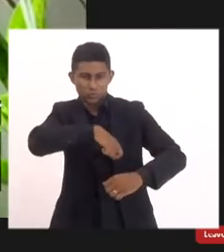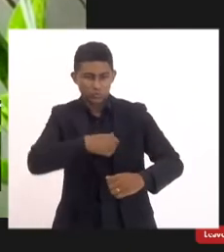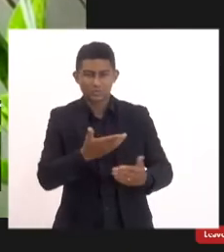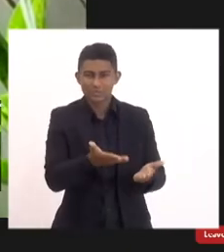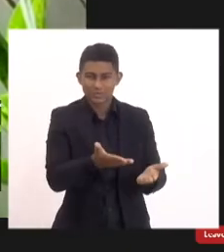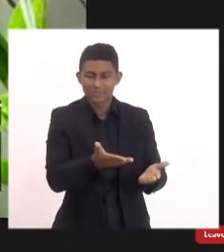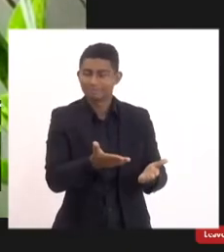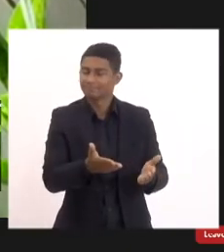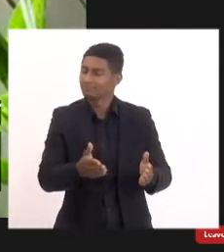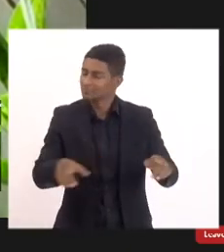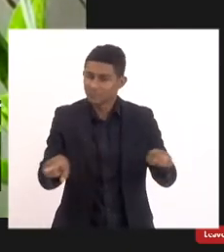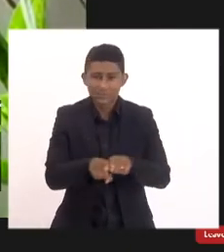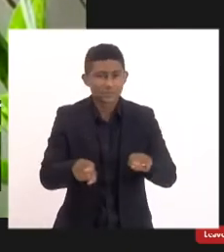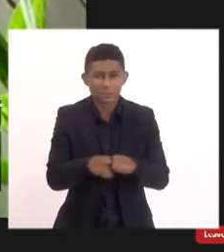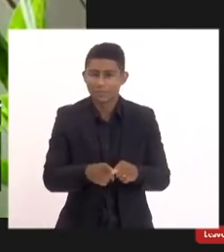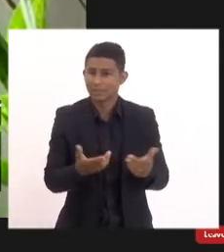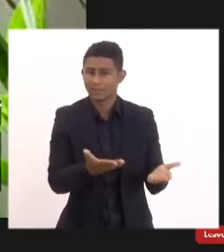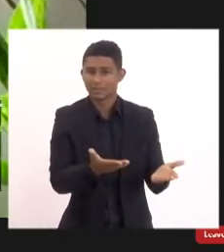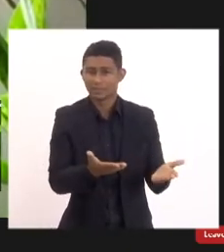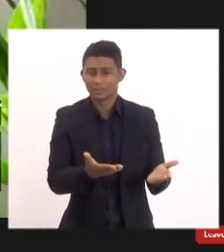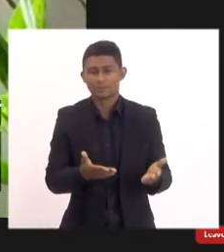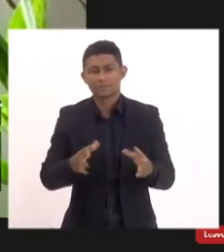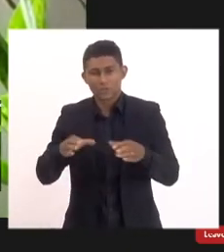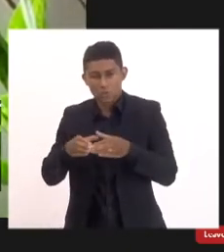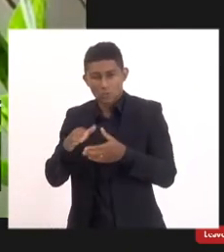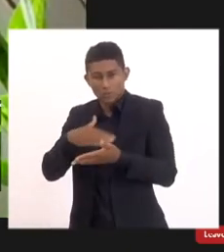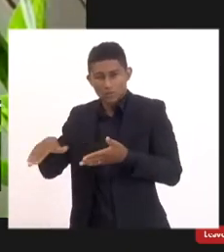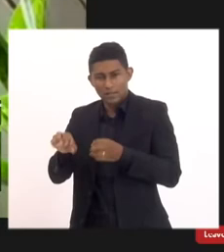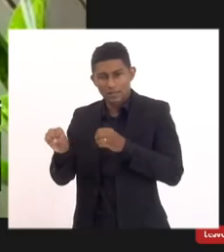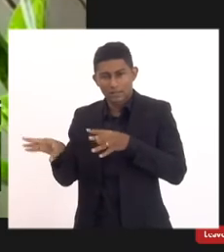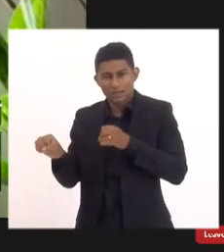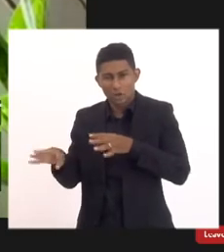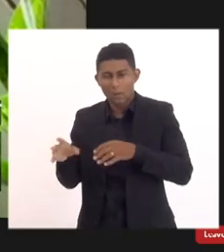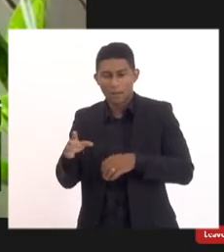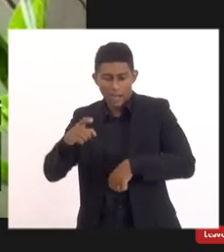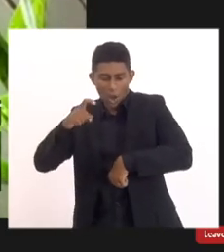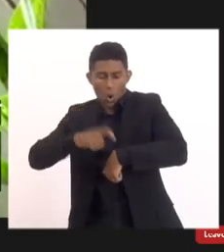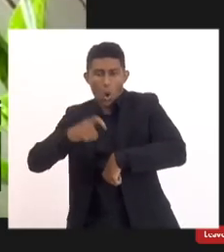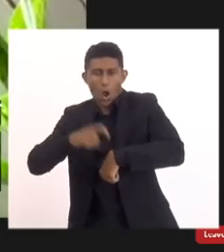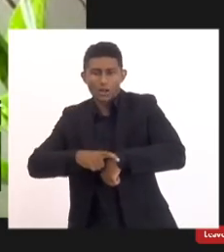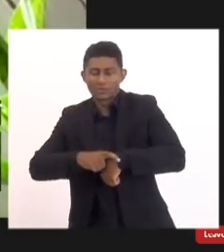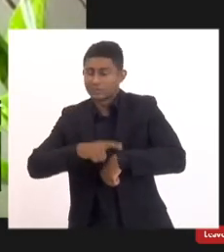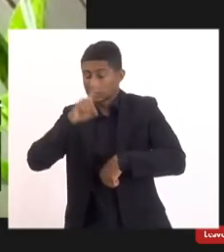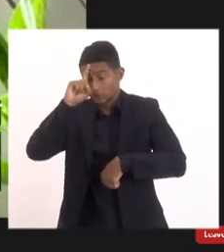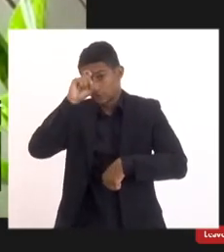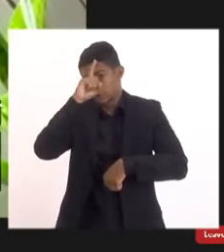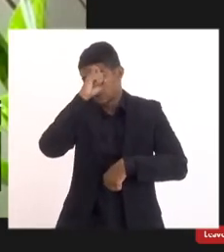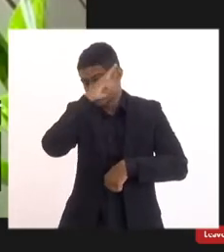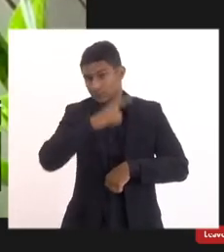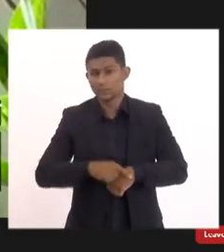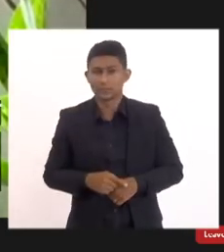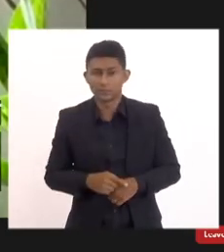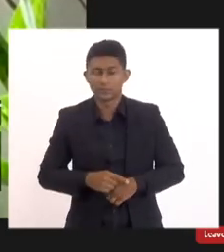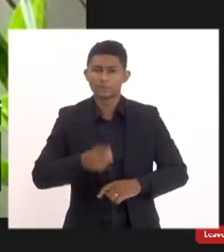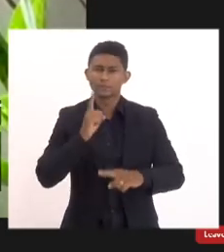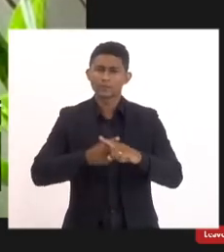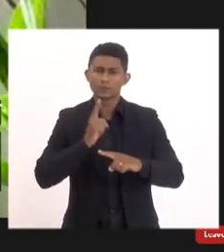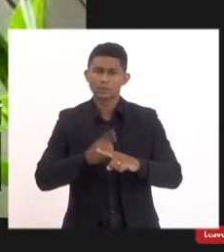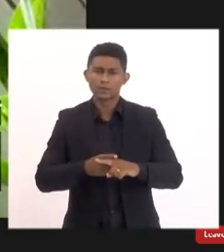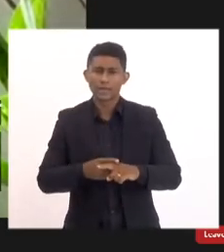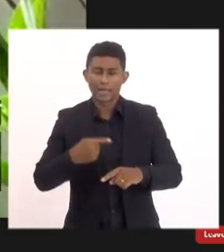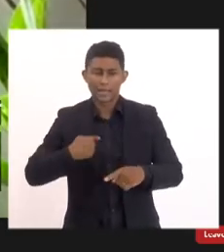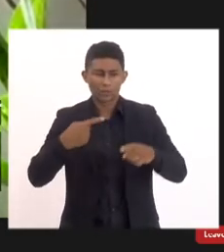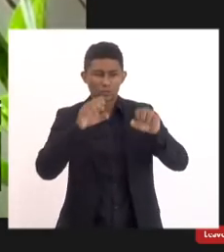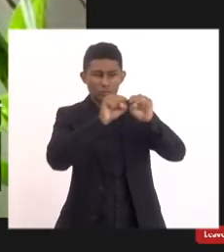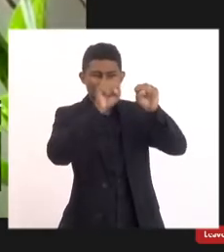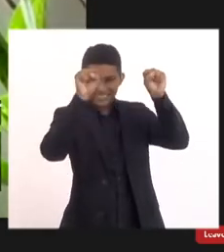horário da SEDUC, ele é engessado, né? Eu tenho que colocar no sistema conexão